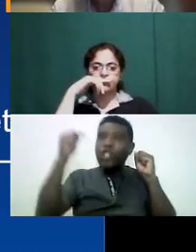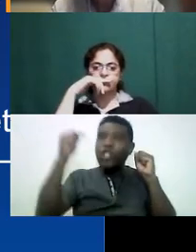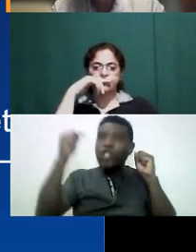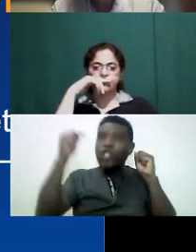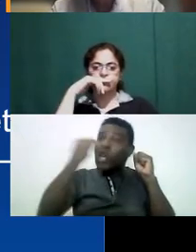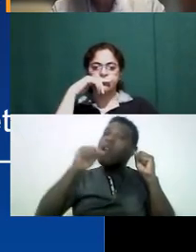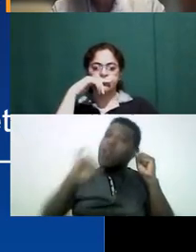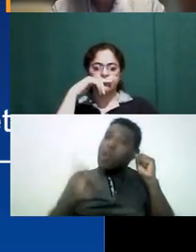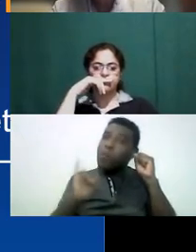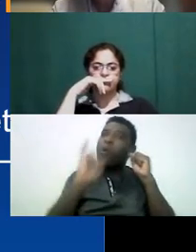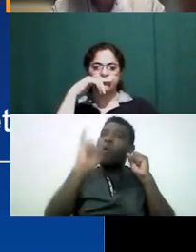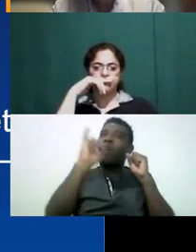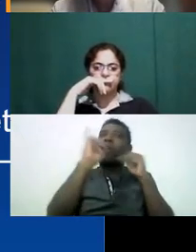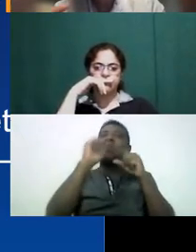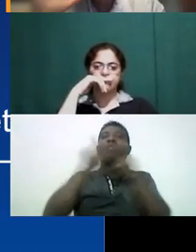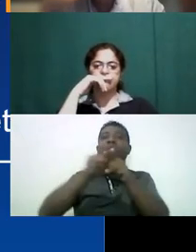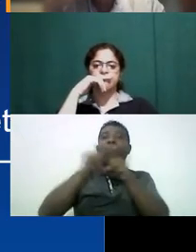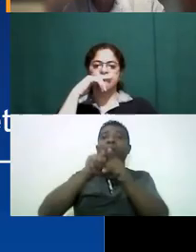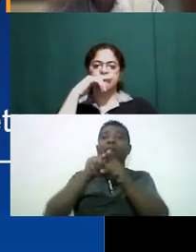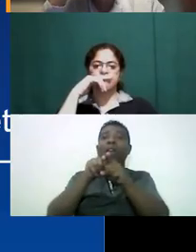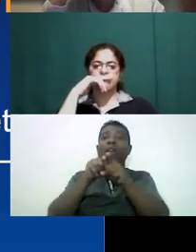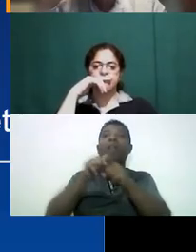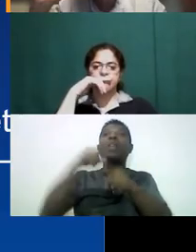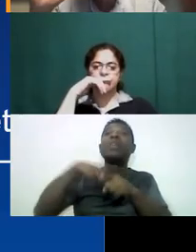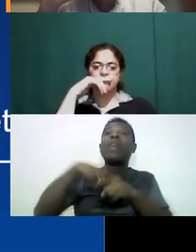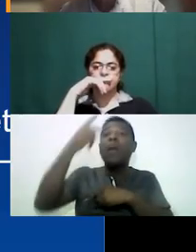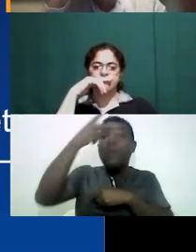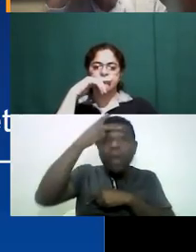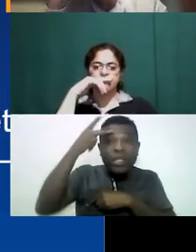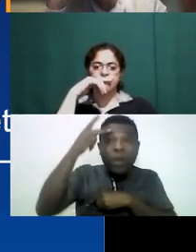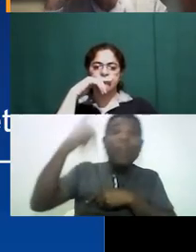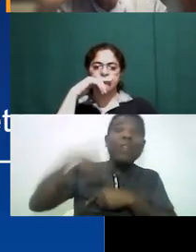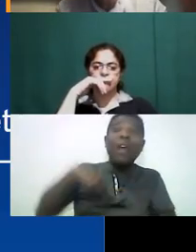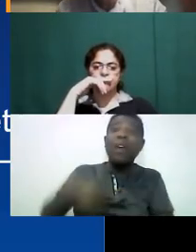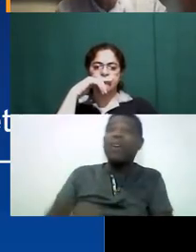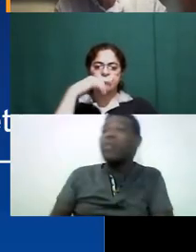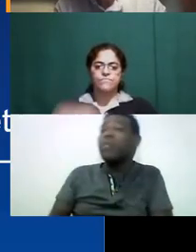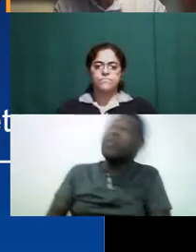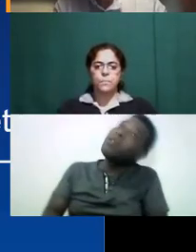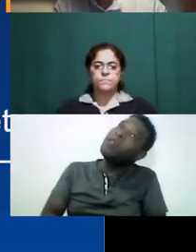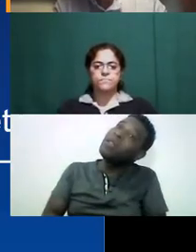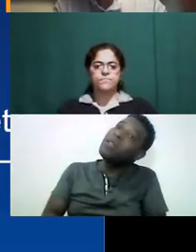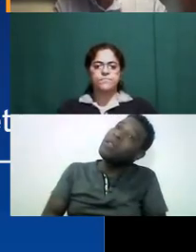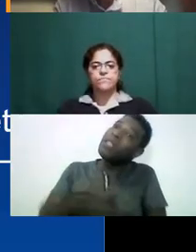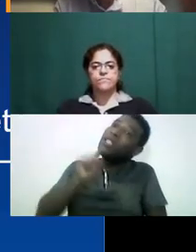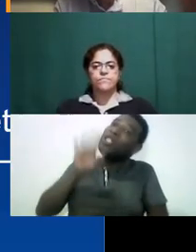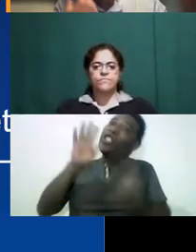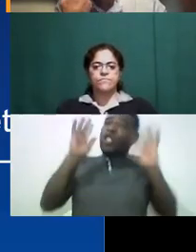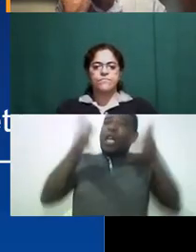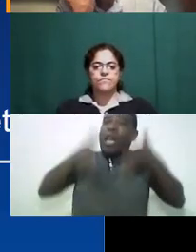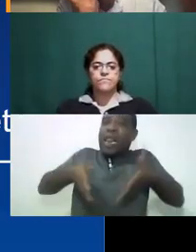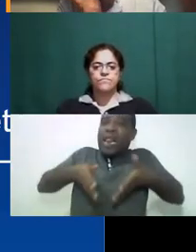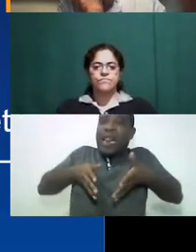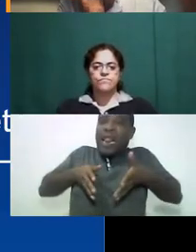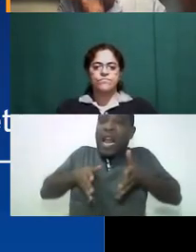clínica, assim, tem crianças que nascem com torcicolo congênito. Então, o bebezinho já nasce com a cabeça inclinada e rodada. Então,